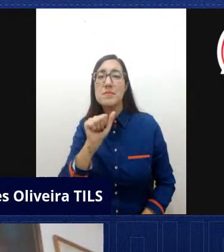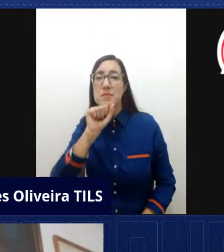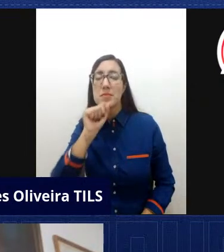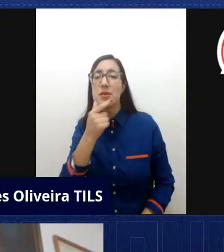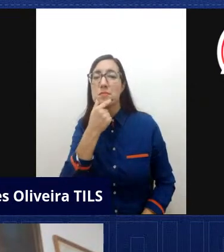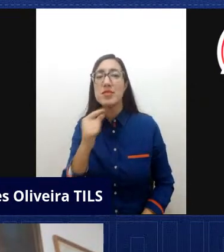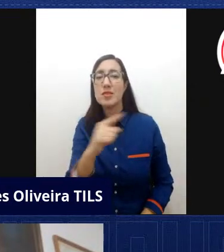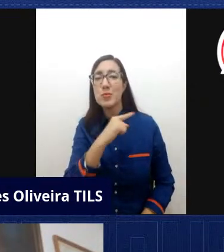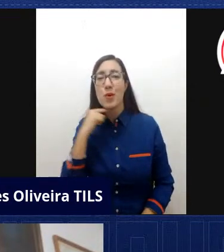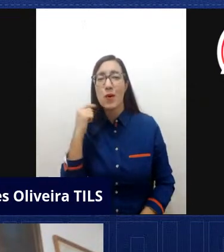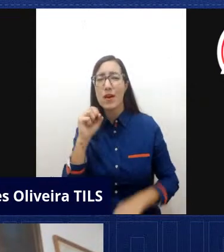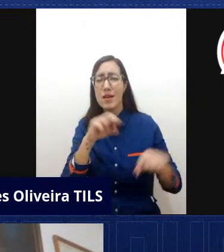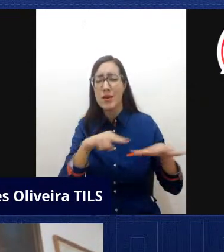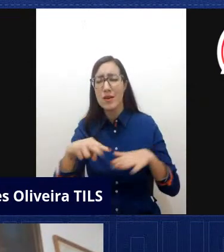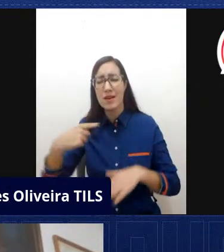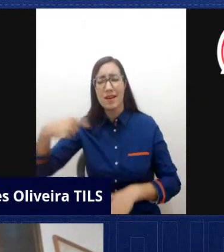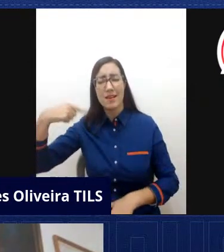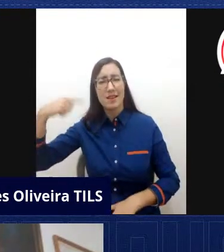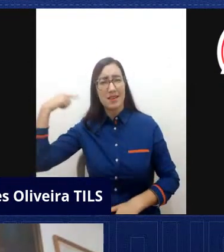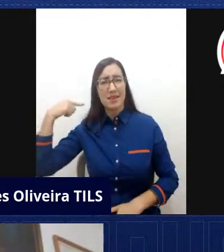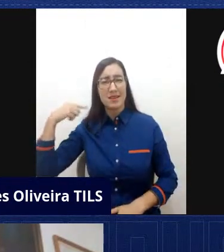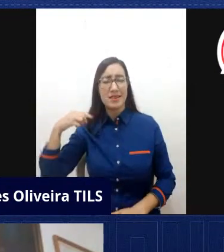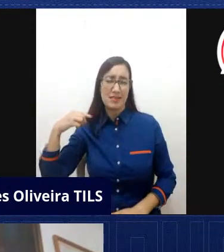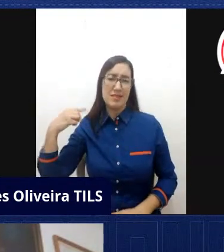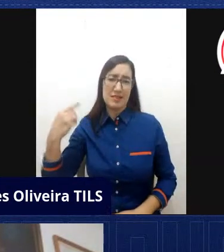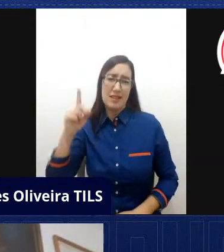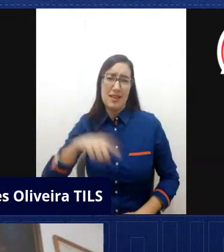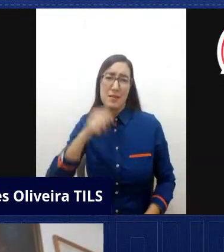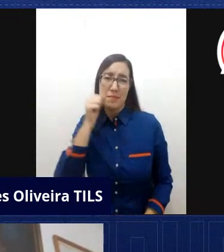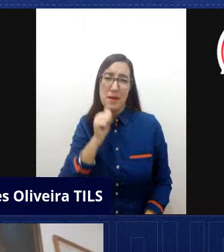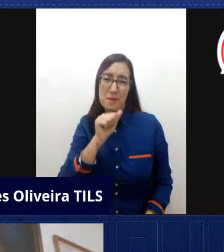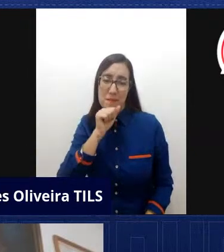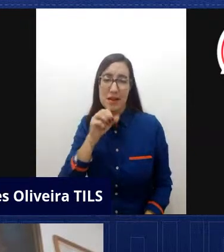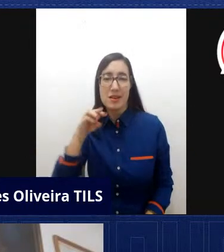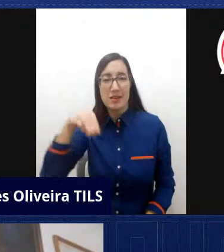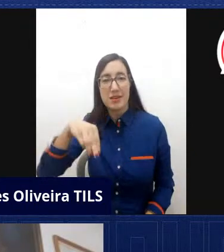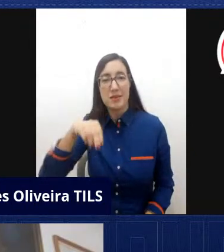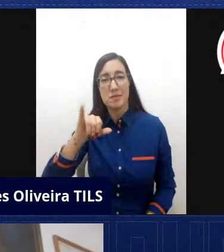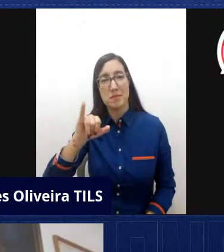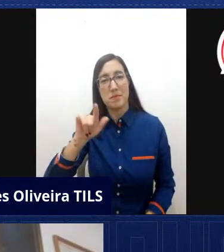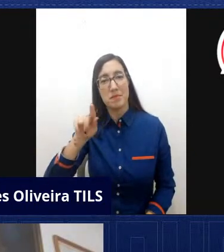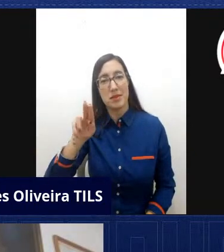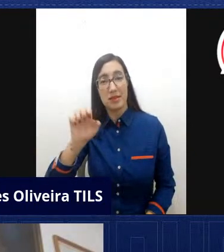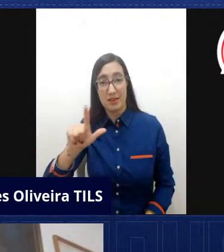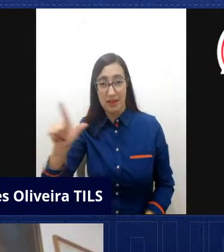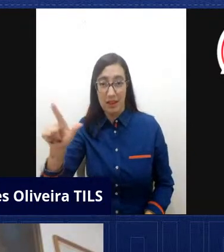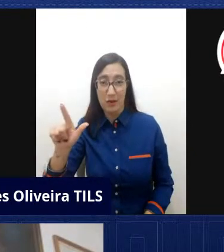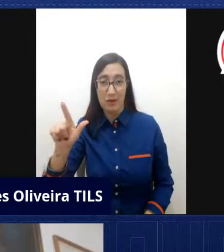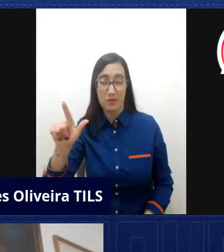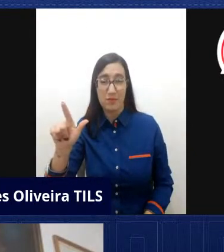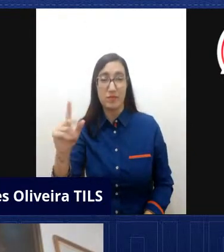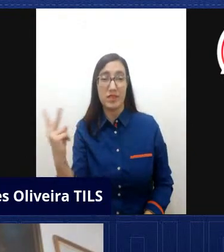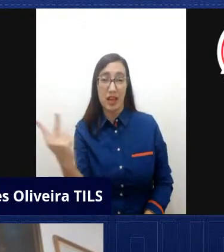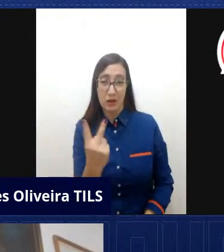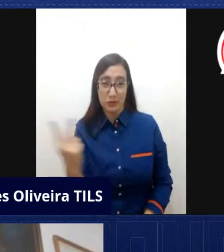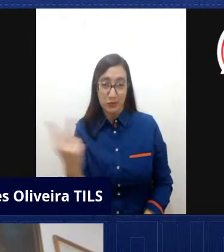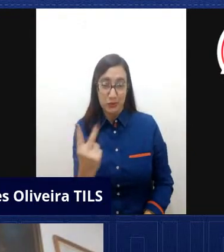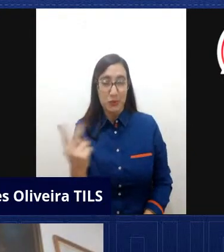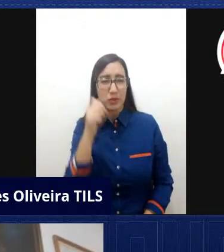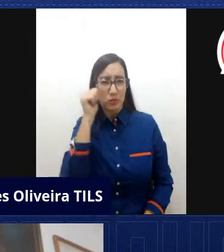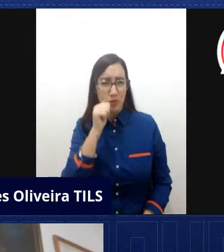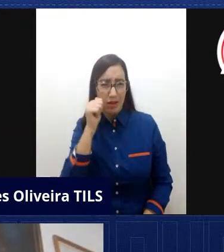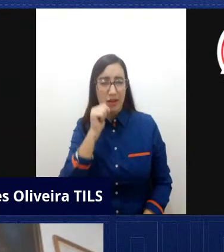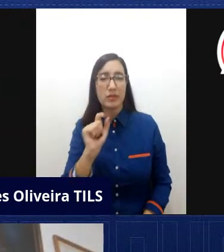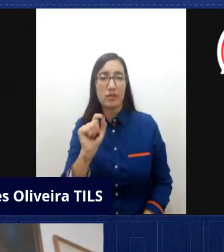a Marta representam muitas mulheres do nosso país, né, e do mundo. E